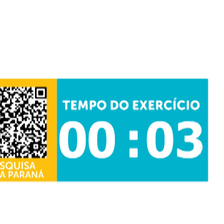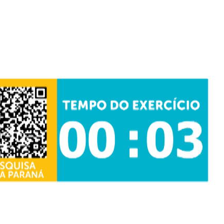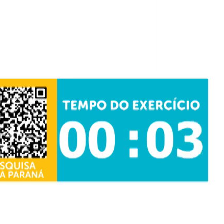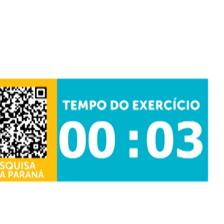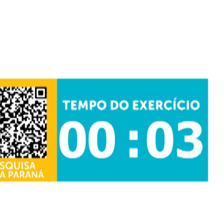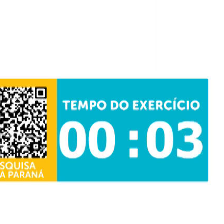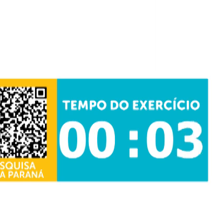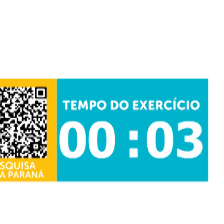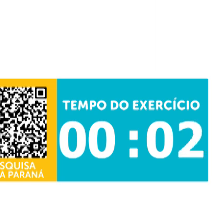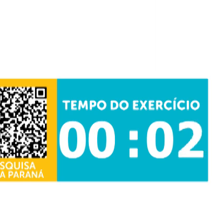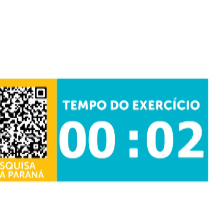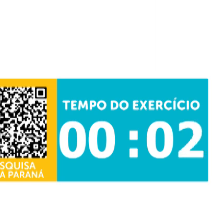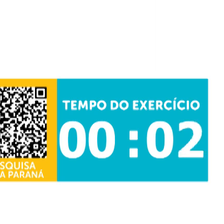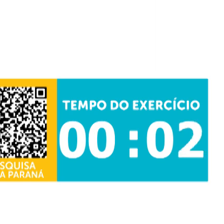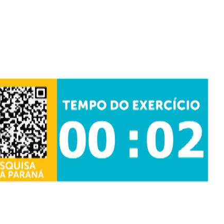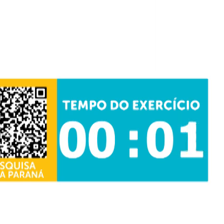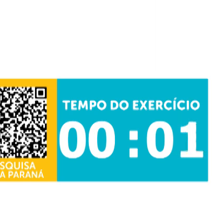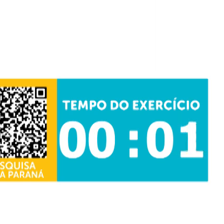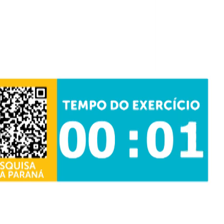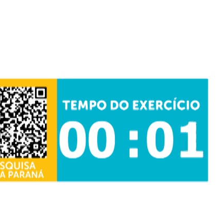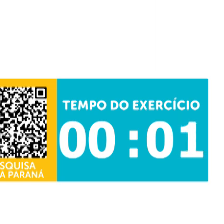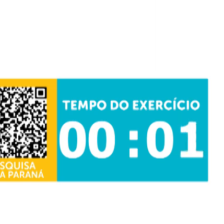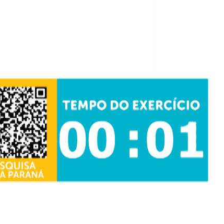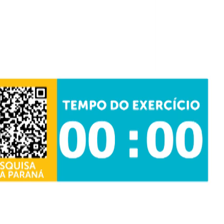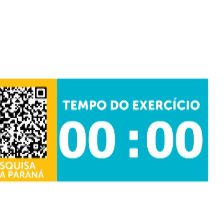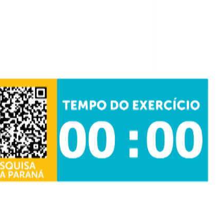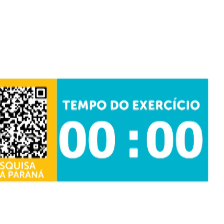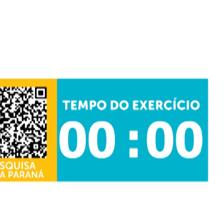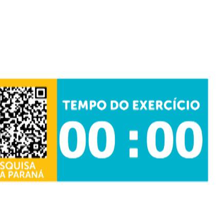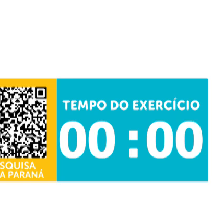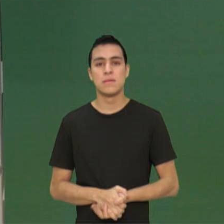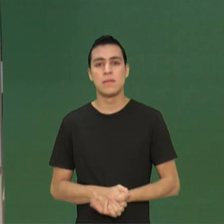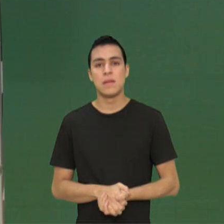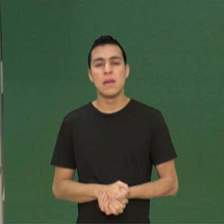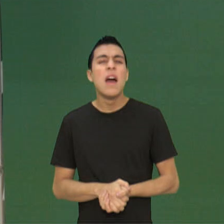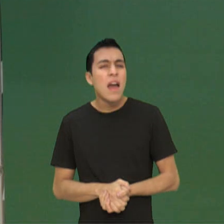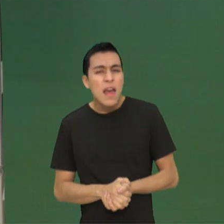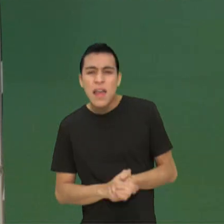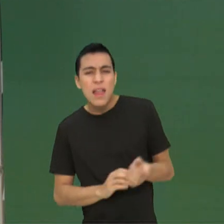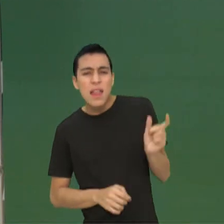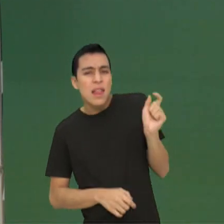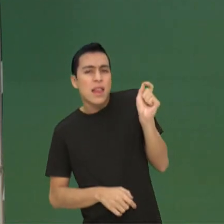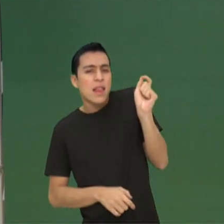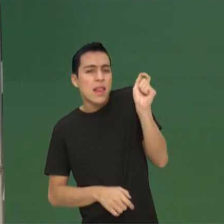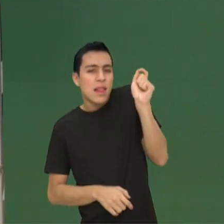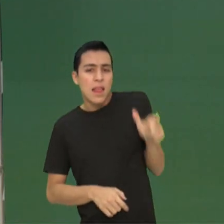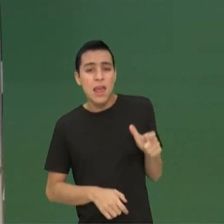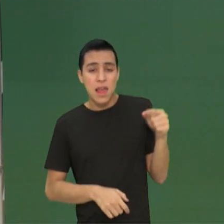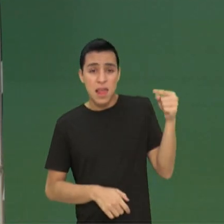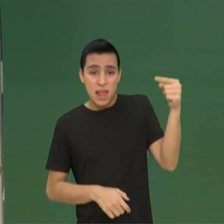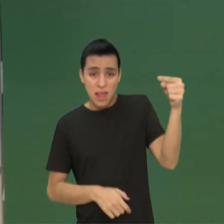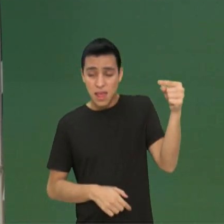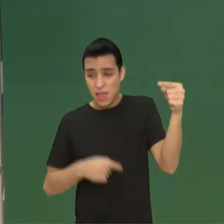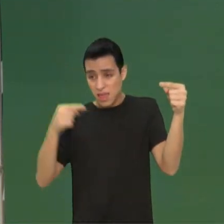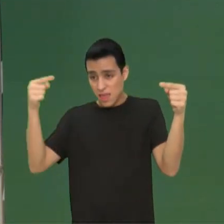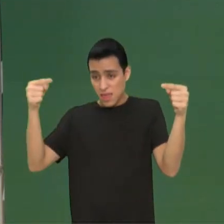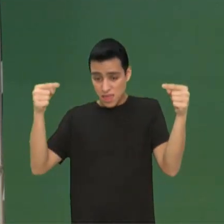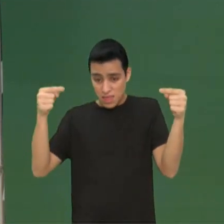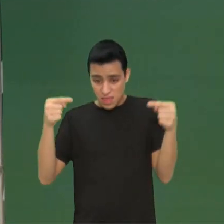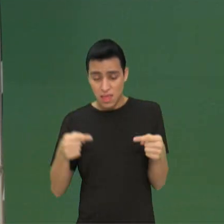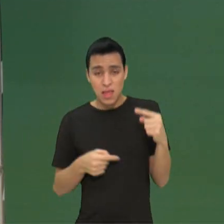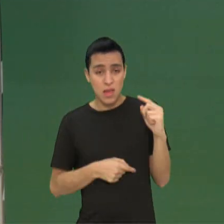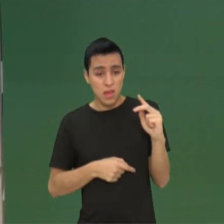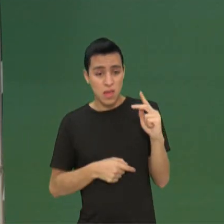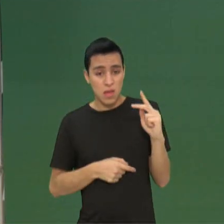anticorpo. Sangue tipo A, meu caso. Eu tenho o antígeno A, eu carrego a proteína A. E tenho